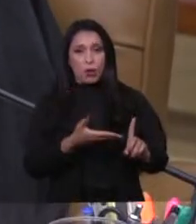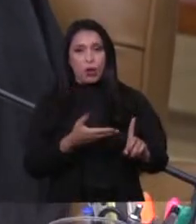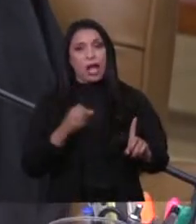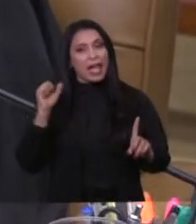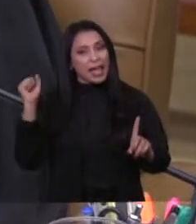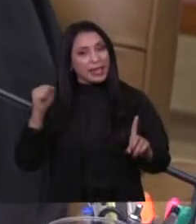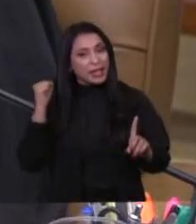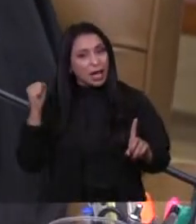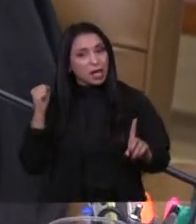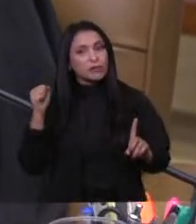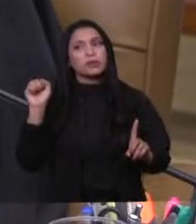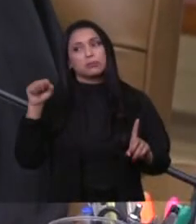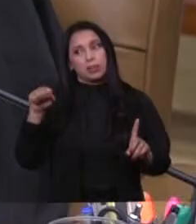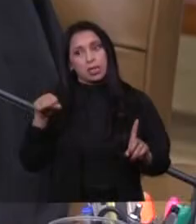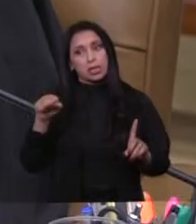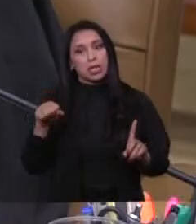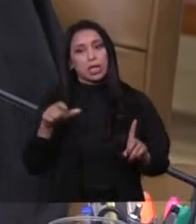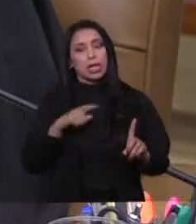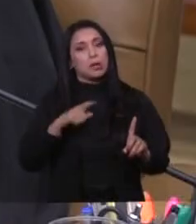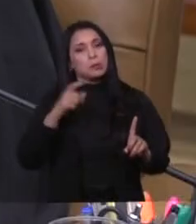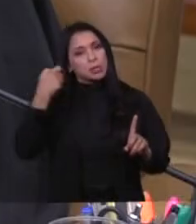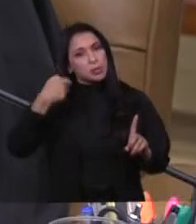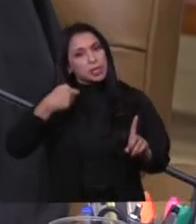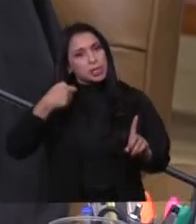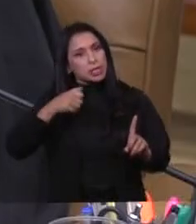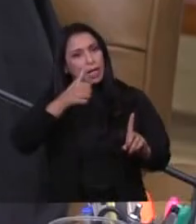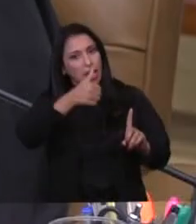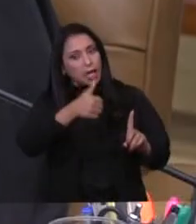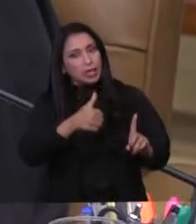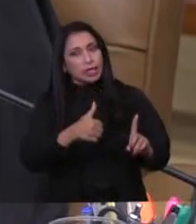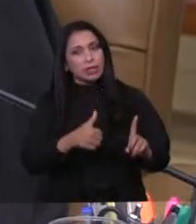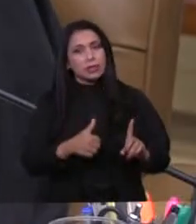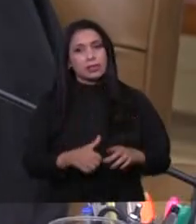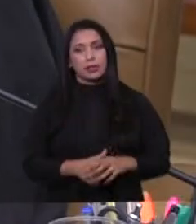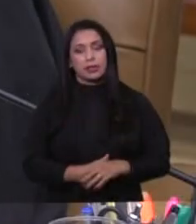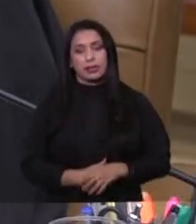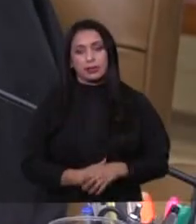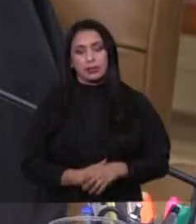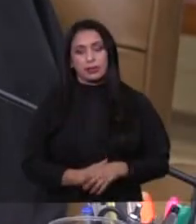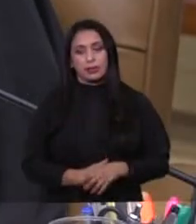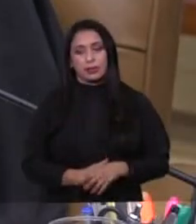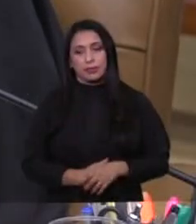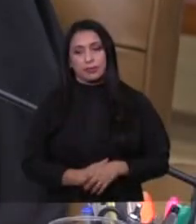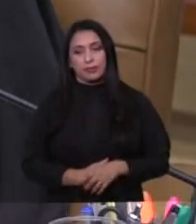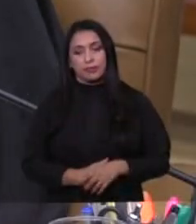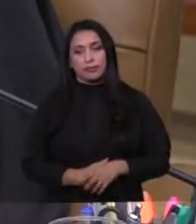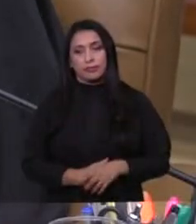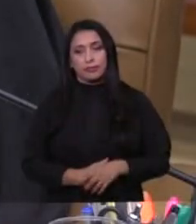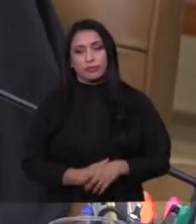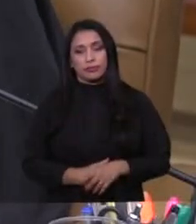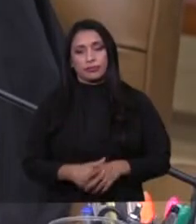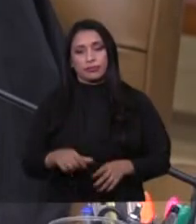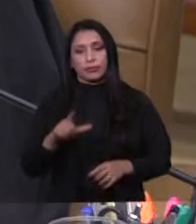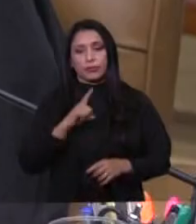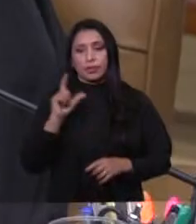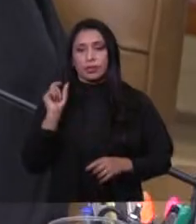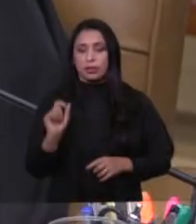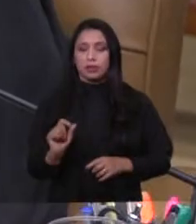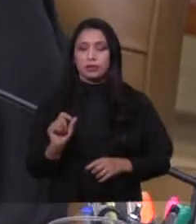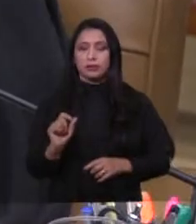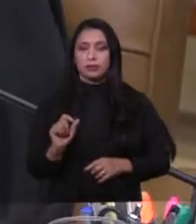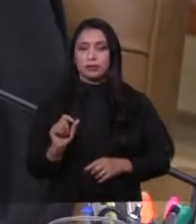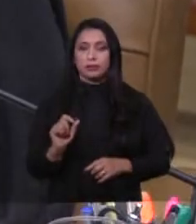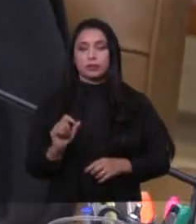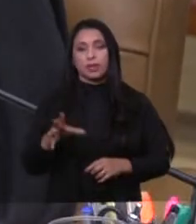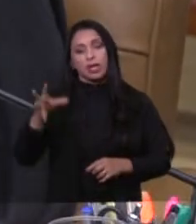ser invertido ou desconsiderado. À luz da doutrina, citando Luiz Régis Prado,